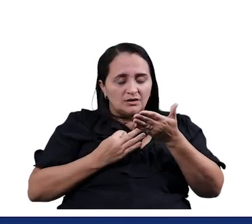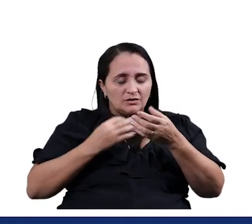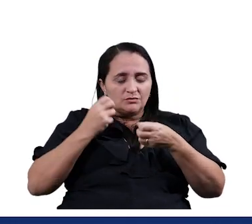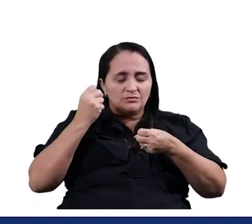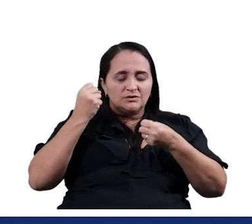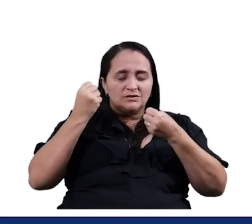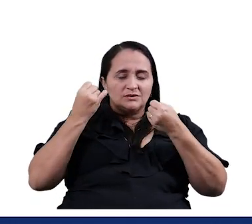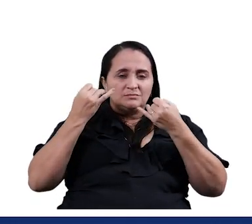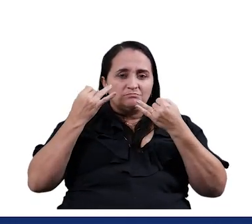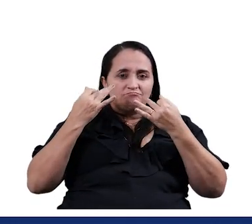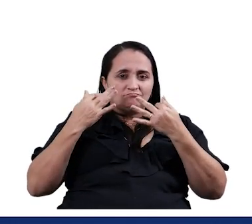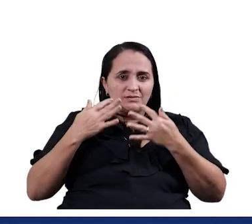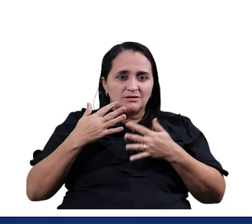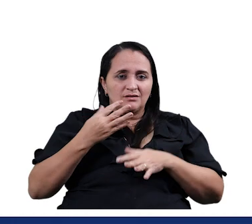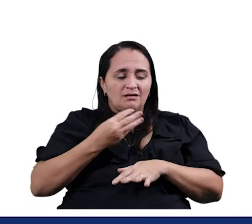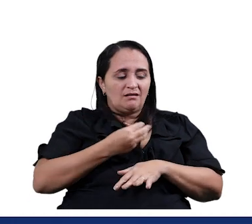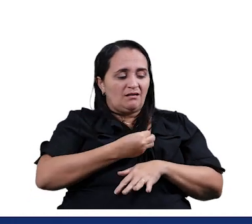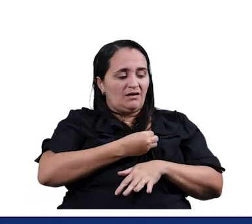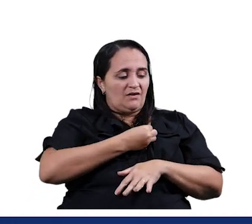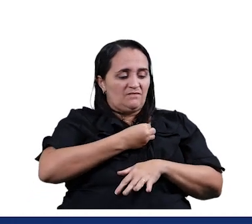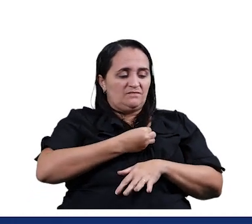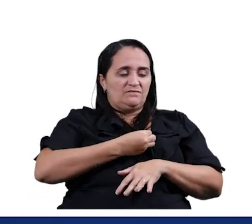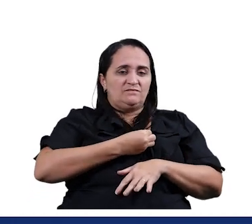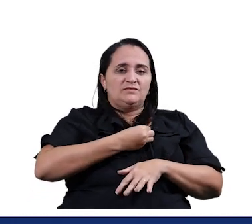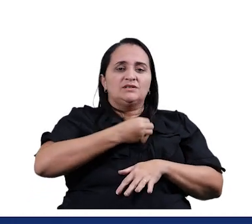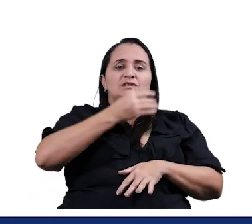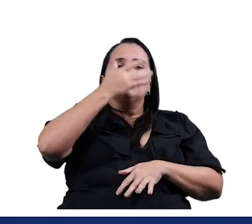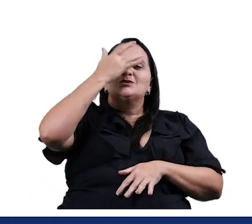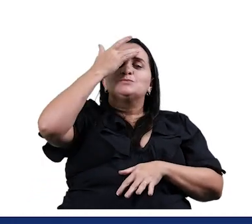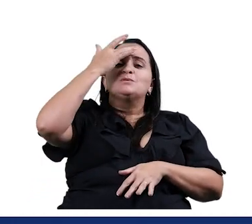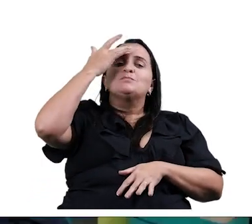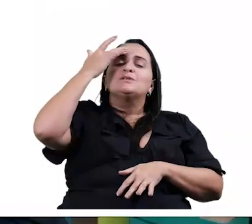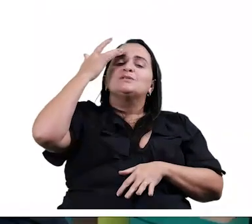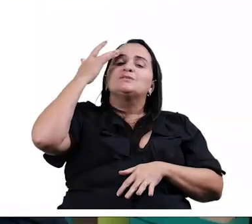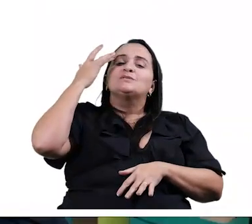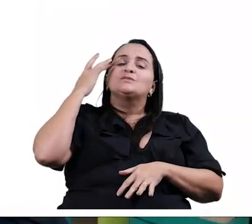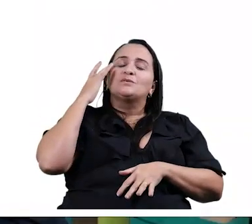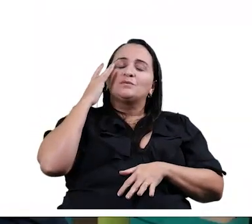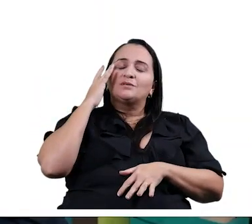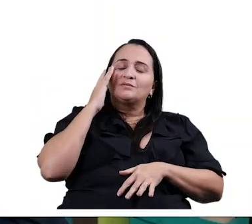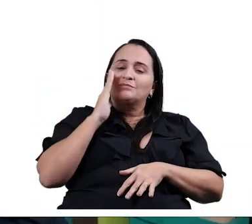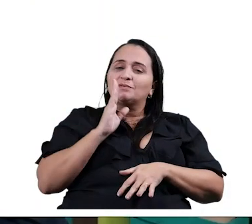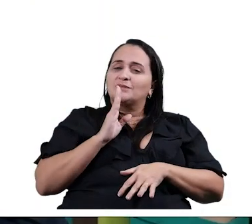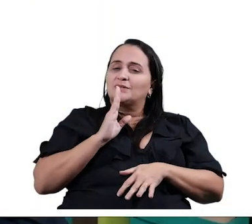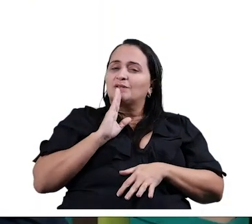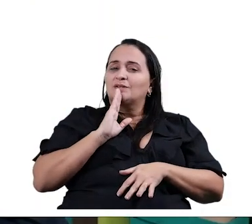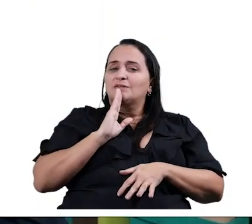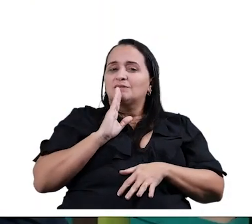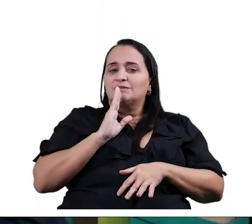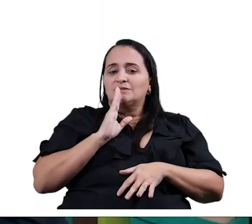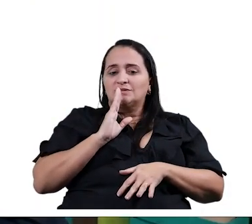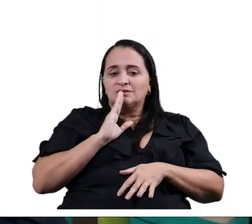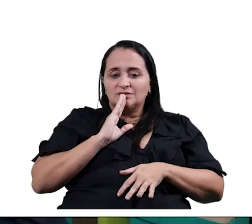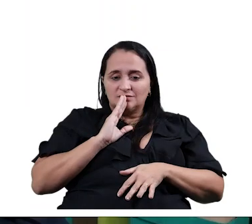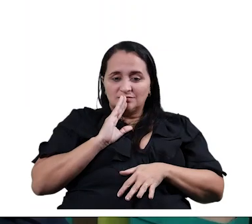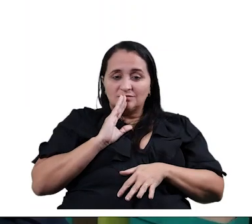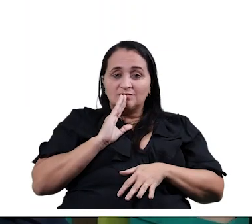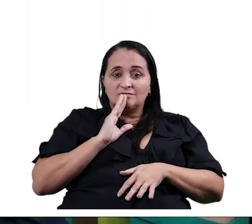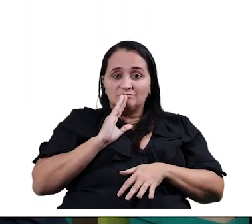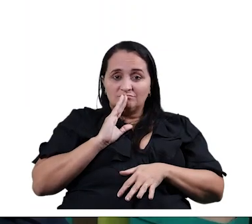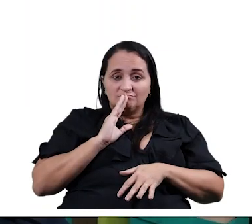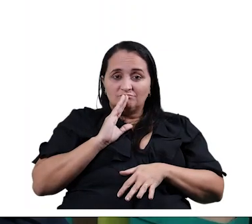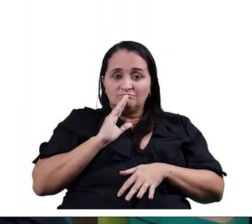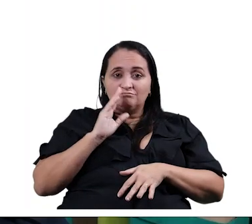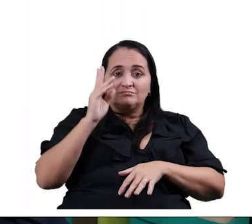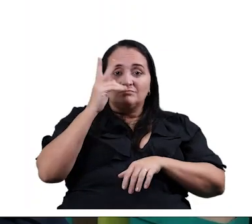a vida de uma pessoa conhecida socialmente. Bem, Oscar é uma pessoa